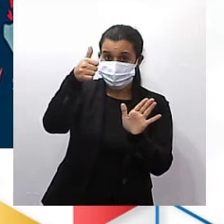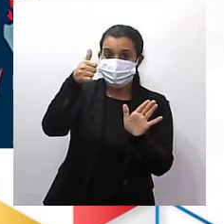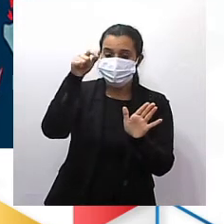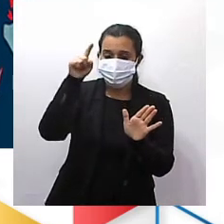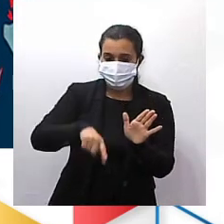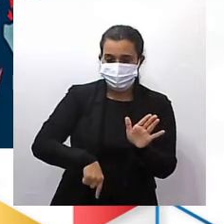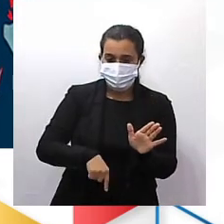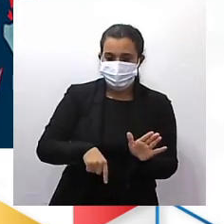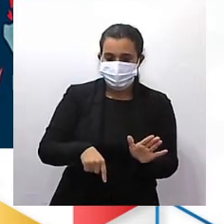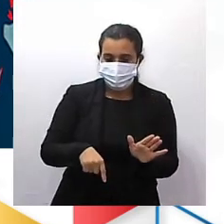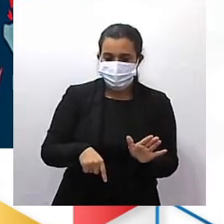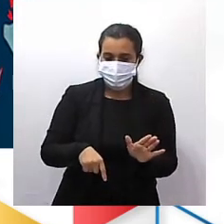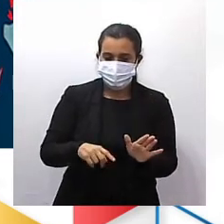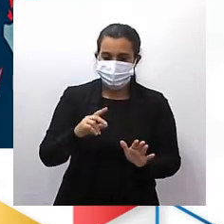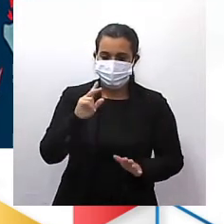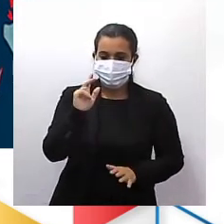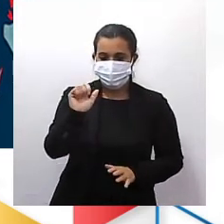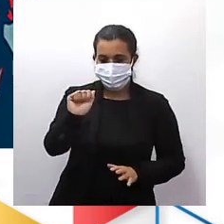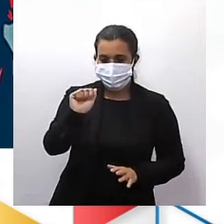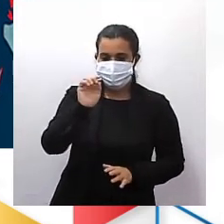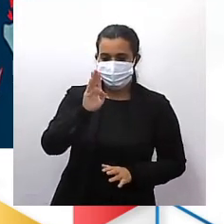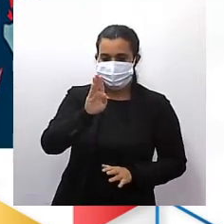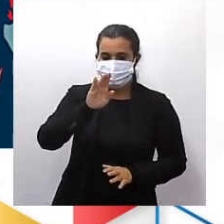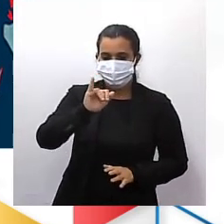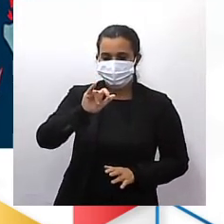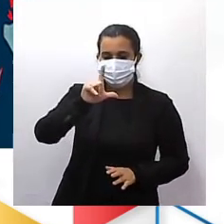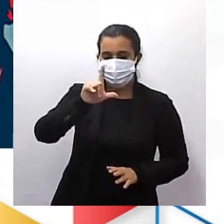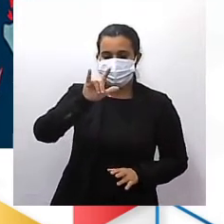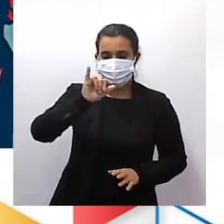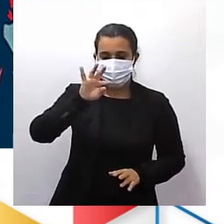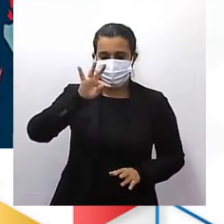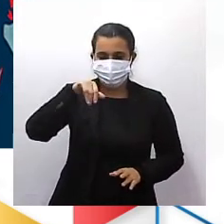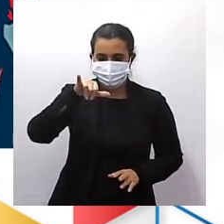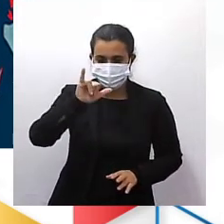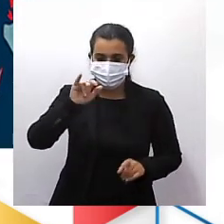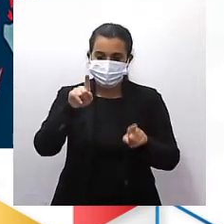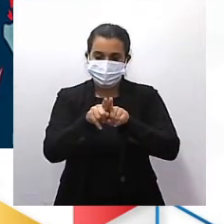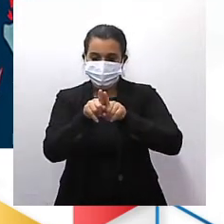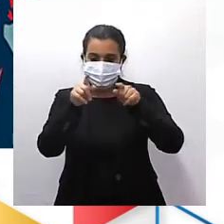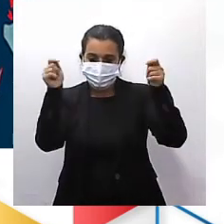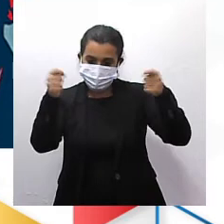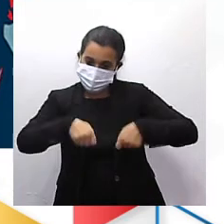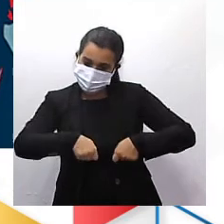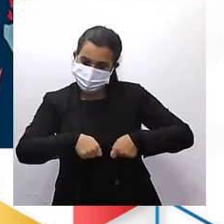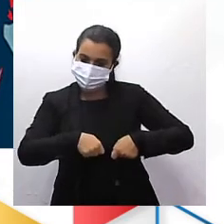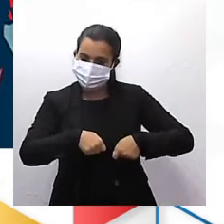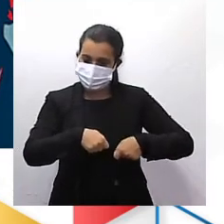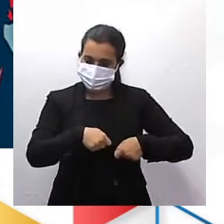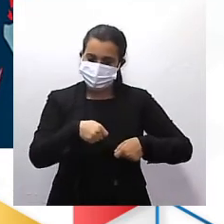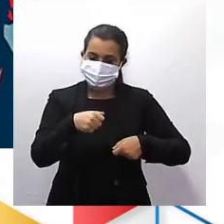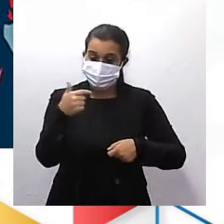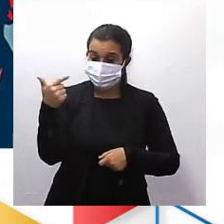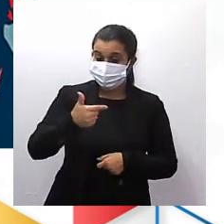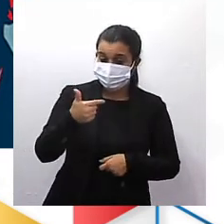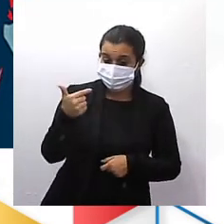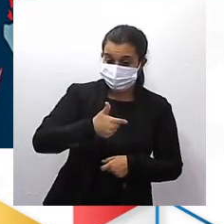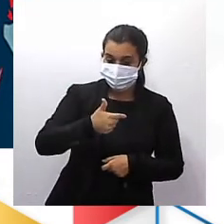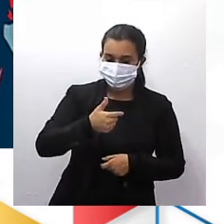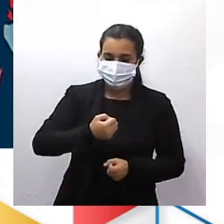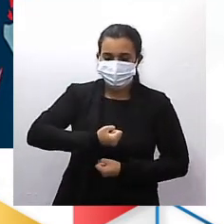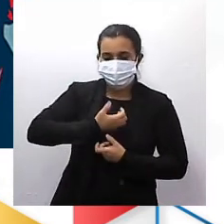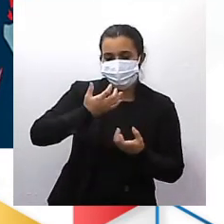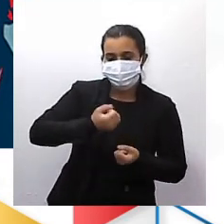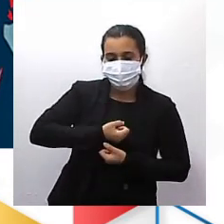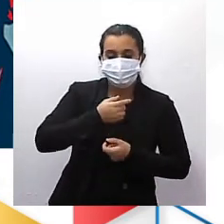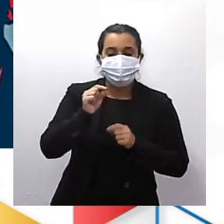and capacity, habilidade e capacidade. And second, express a request, expressa um pedido,